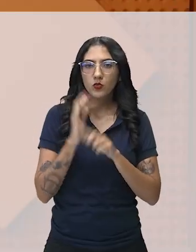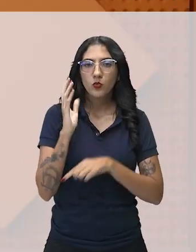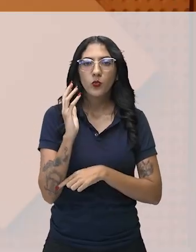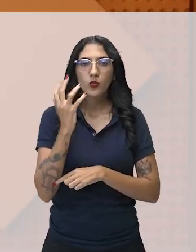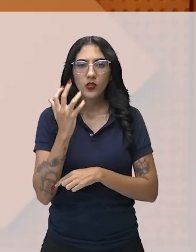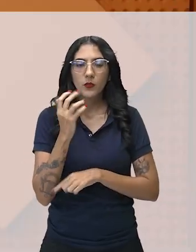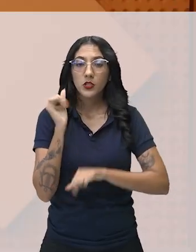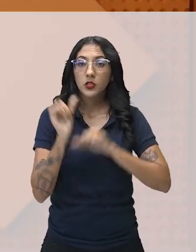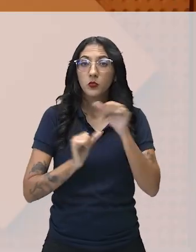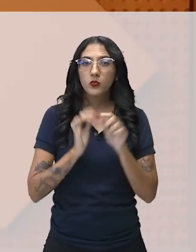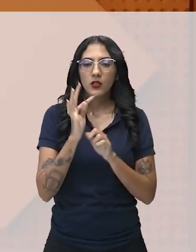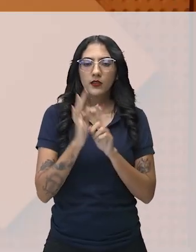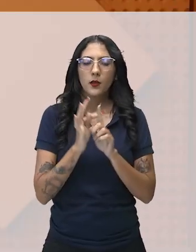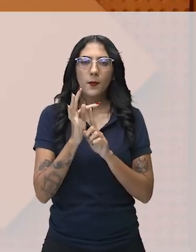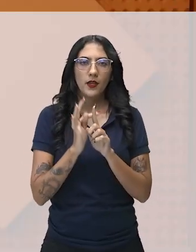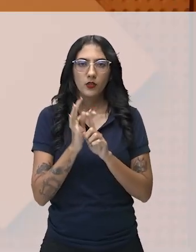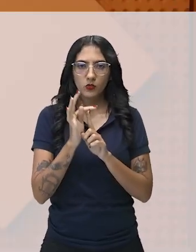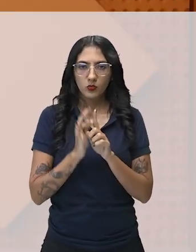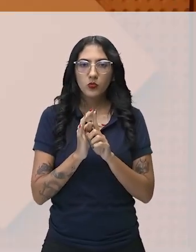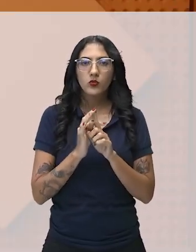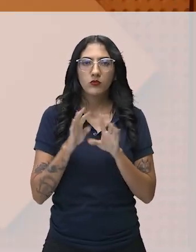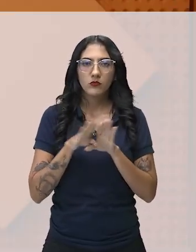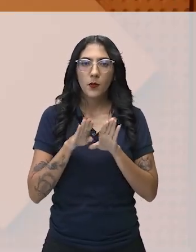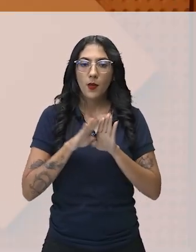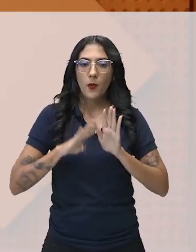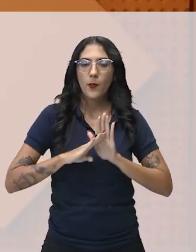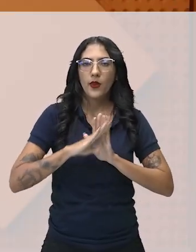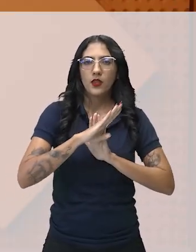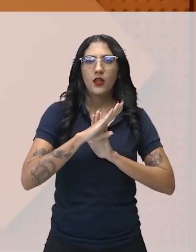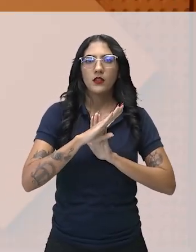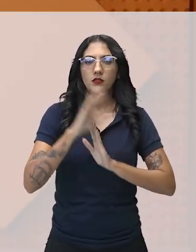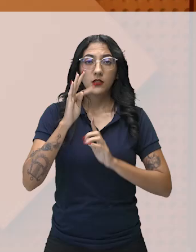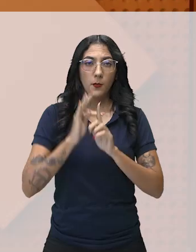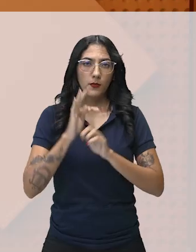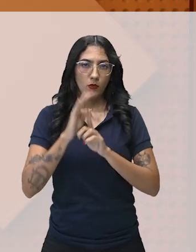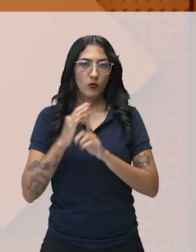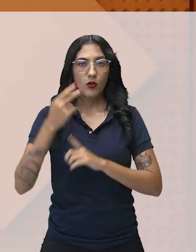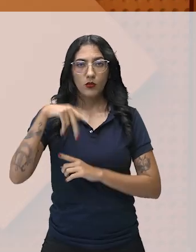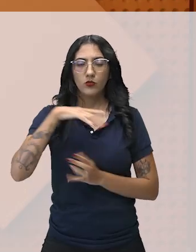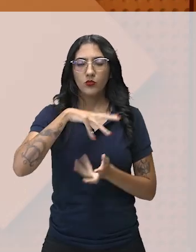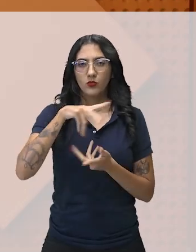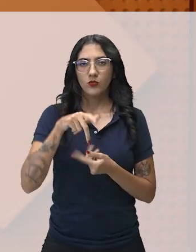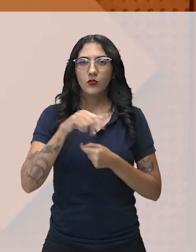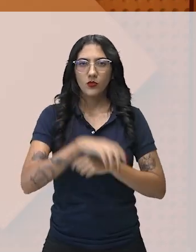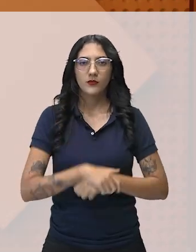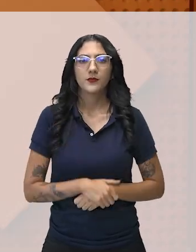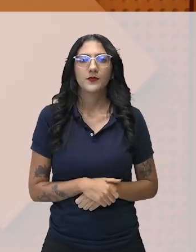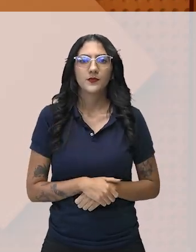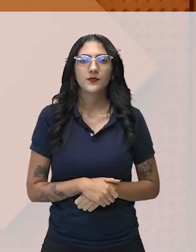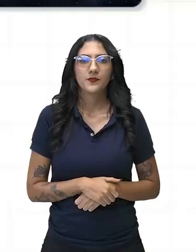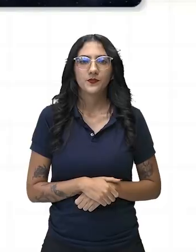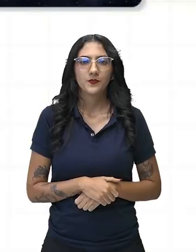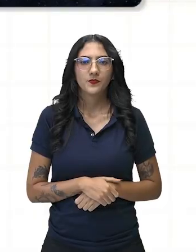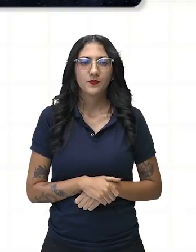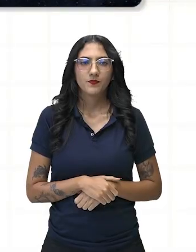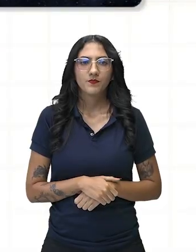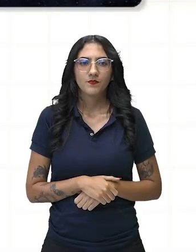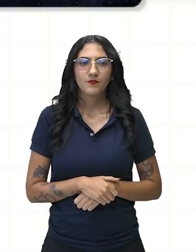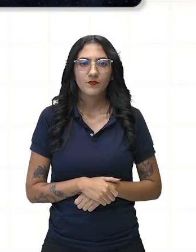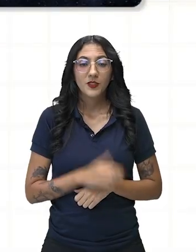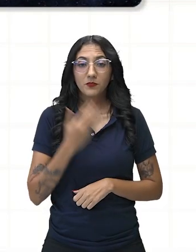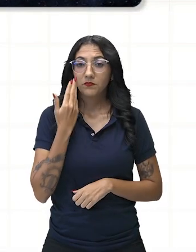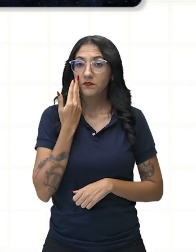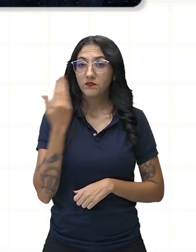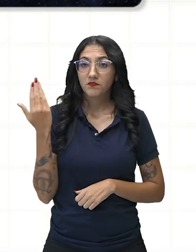a média de temperatura do nosso planeta, aumentado a média de temperatura do nosso planeta. Bem, vou destacar para vocês com mais detalhes